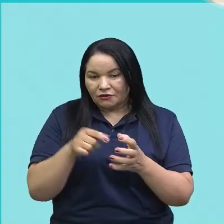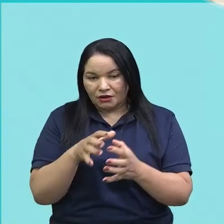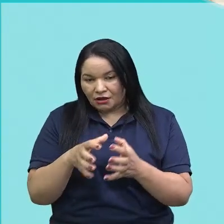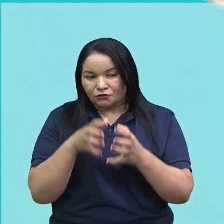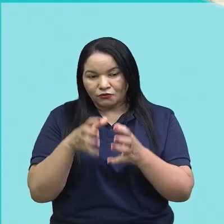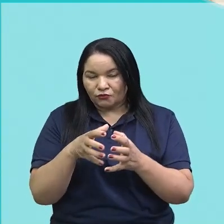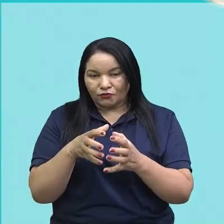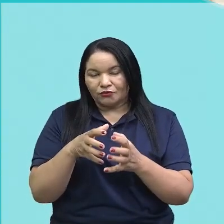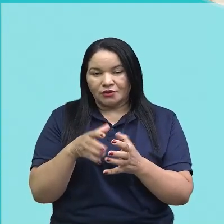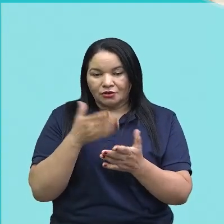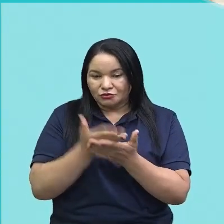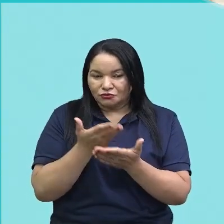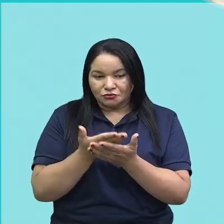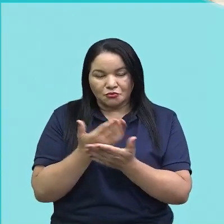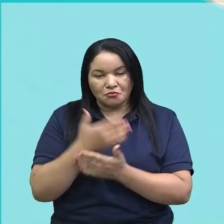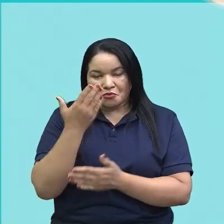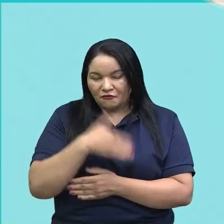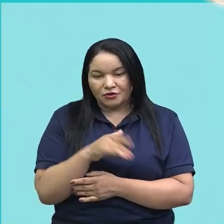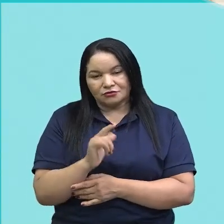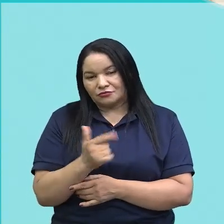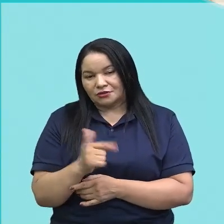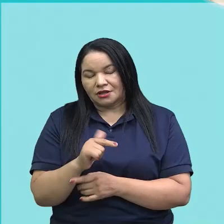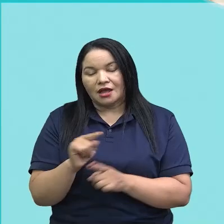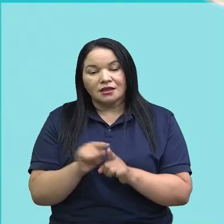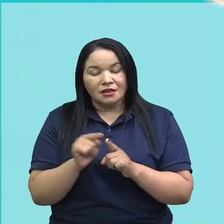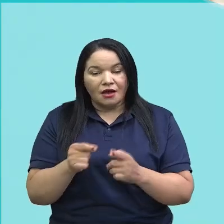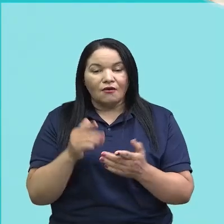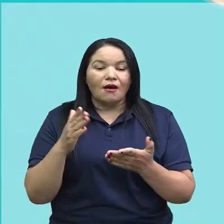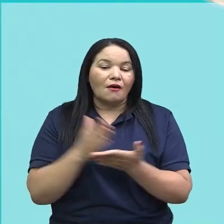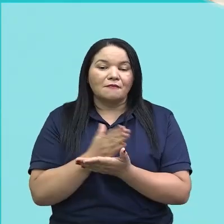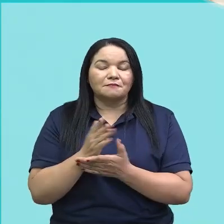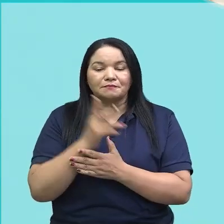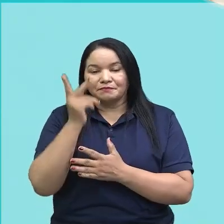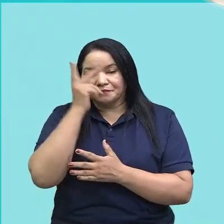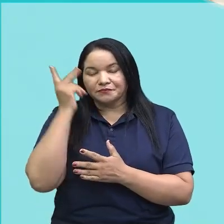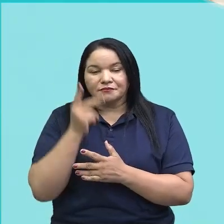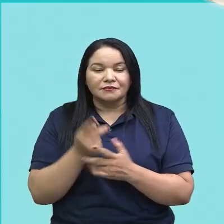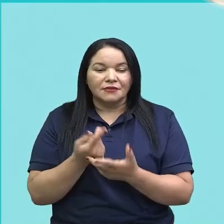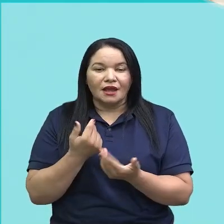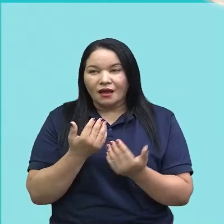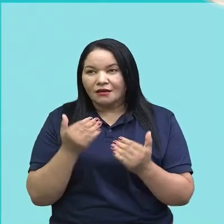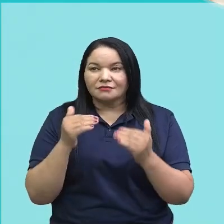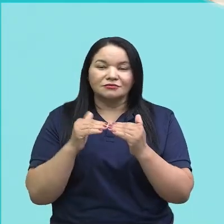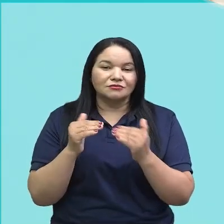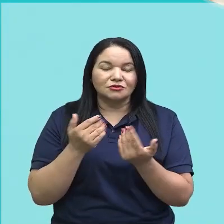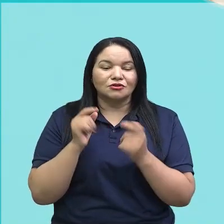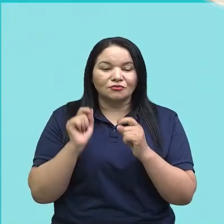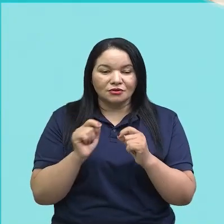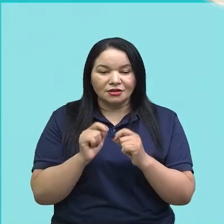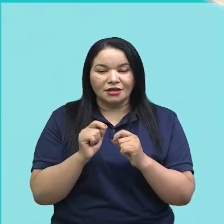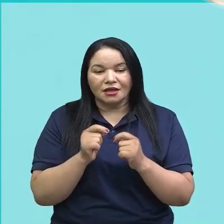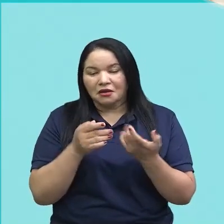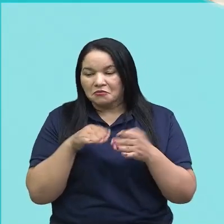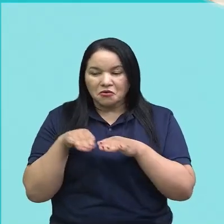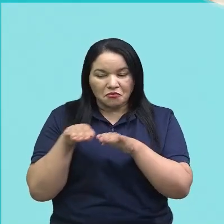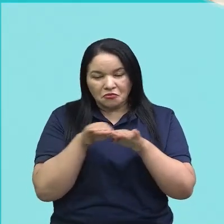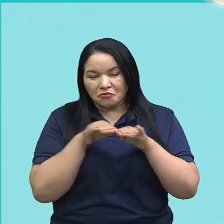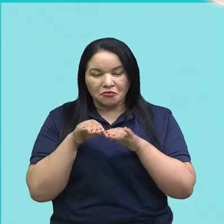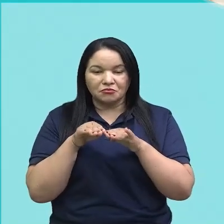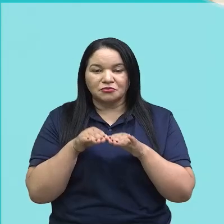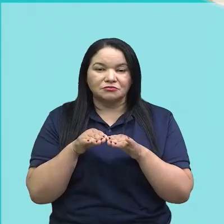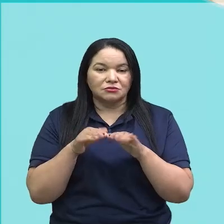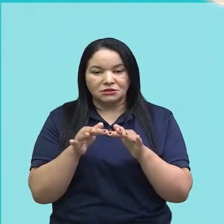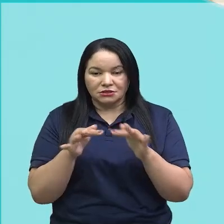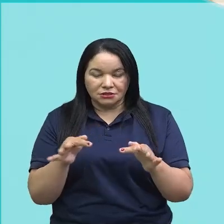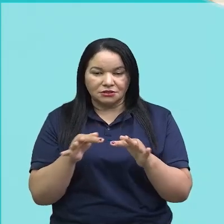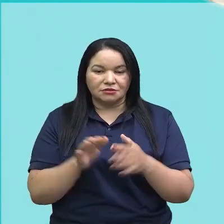estudo que comprovou isso. Então, observem que a pessoa acaba se baseando em algo simplório, em um senso comum, em algo que não vai